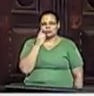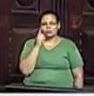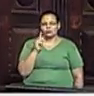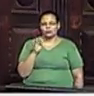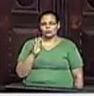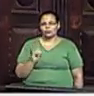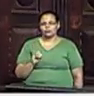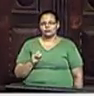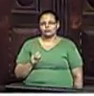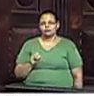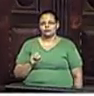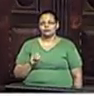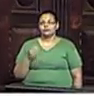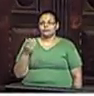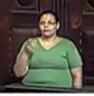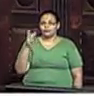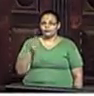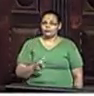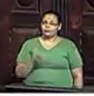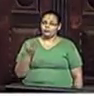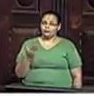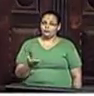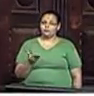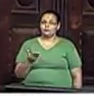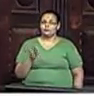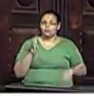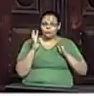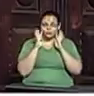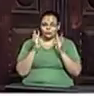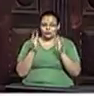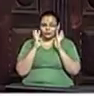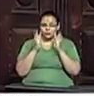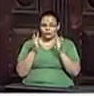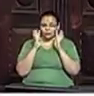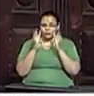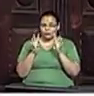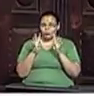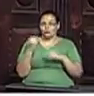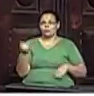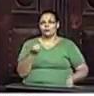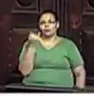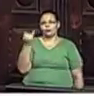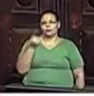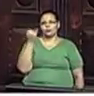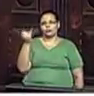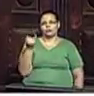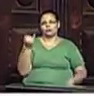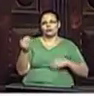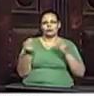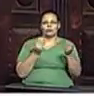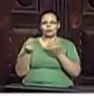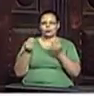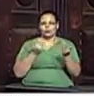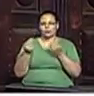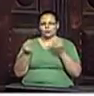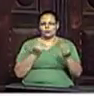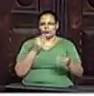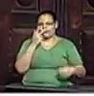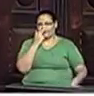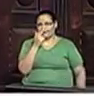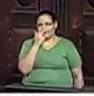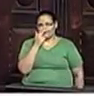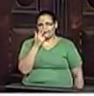Palmares. Eu acho que Vossa Excelência chama a atenção para uma questão extremamente importante. Eu vou fazer uma comparação que parece